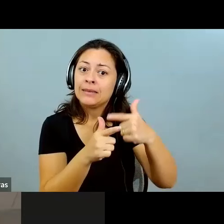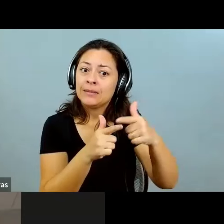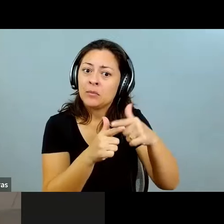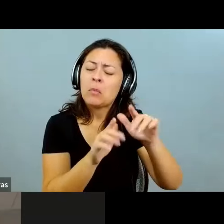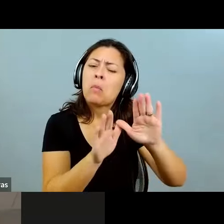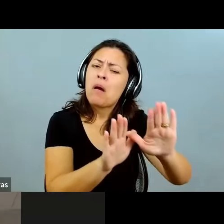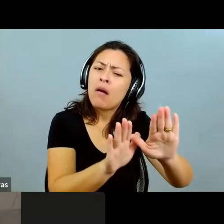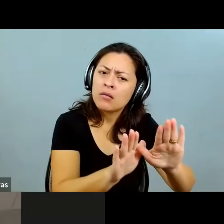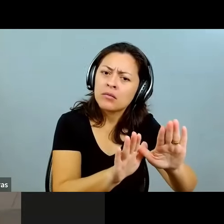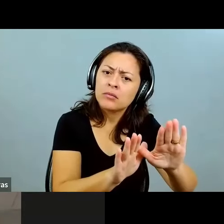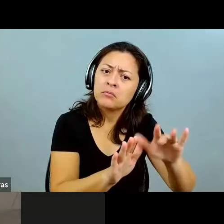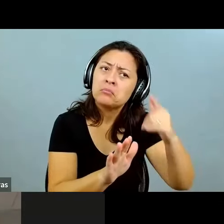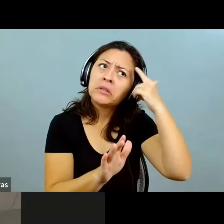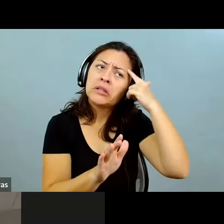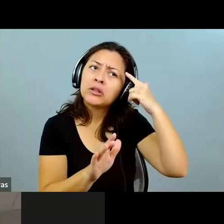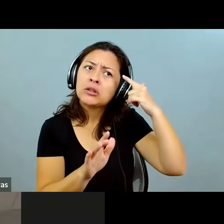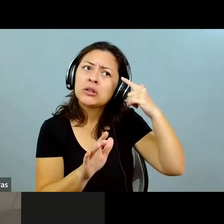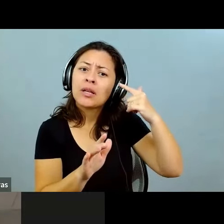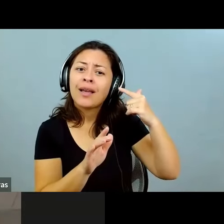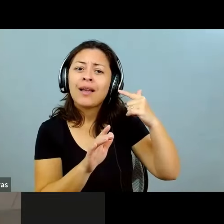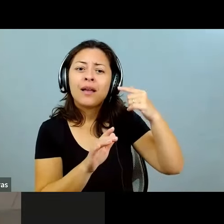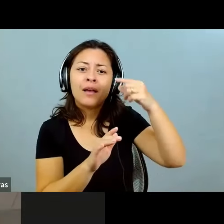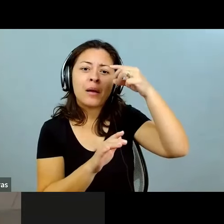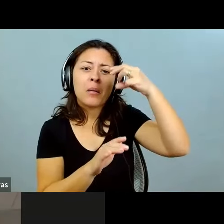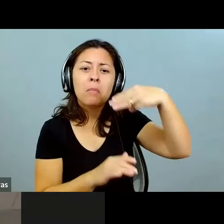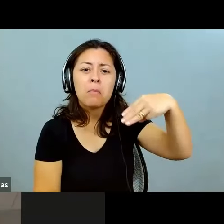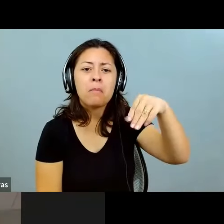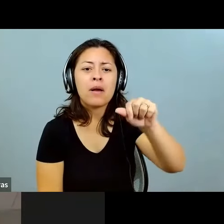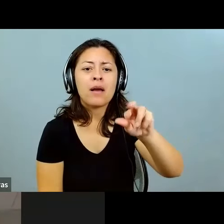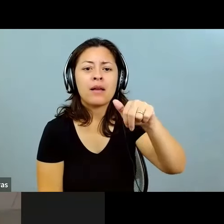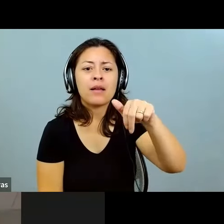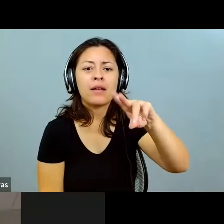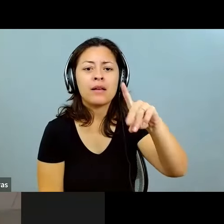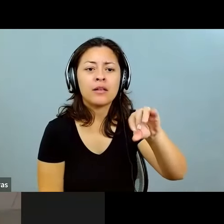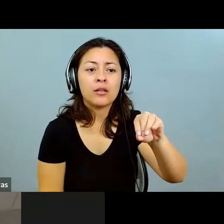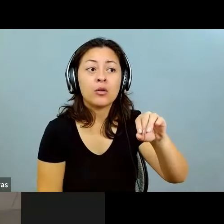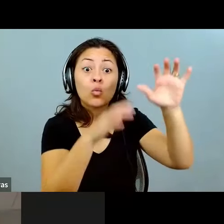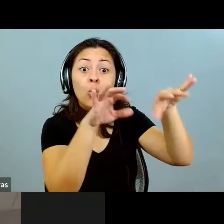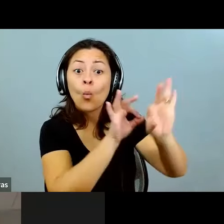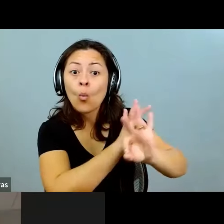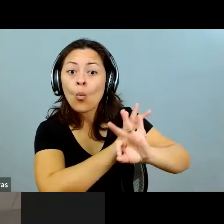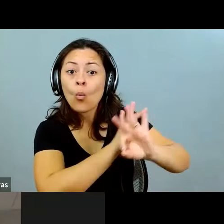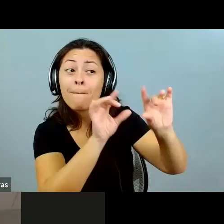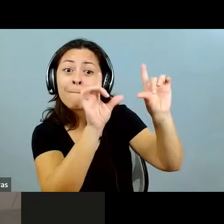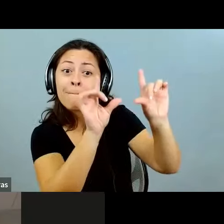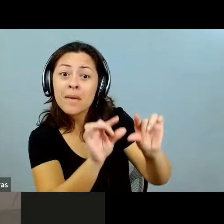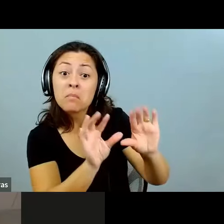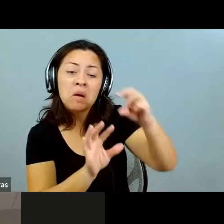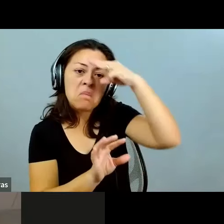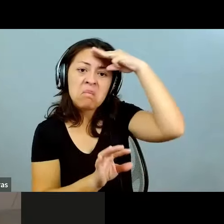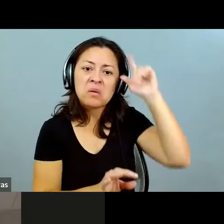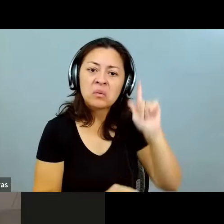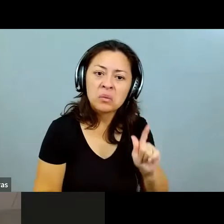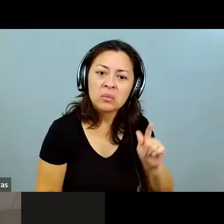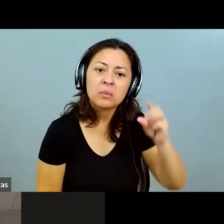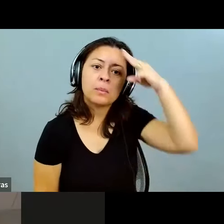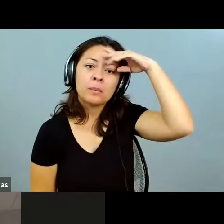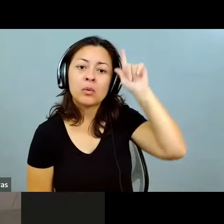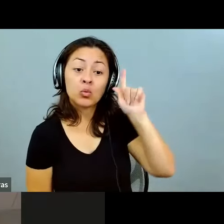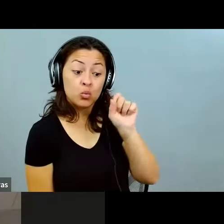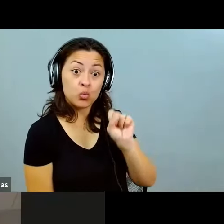Nossa hoje então se não chover mais é colher no Maranhão menos do que o projeto mas colher no mato gros Sul mais do que o projeto e um